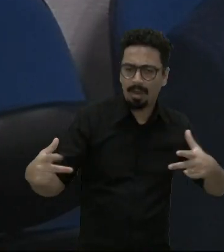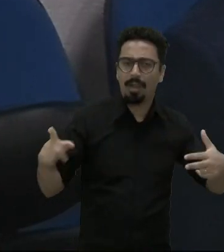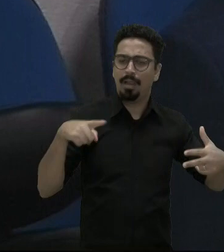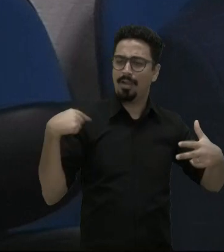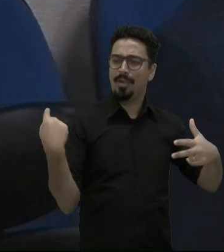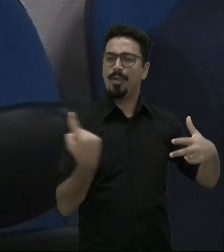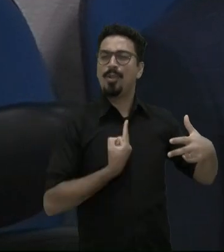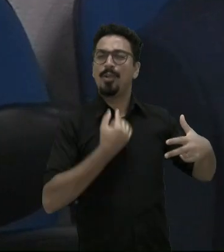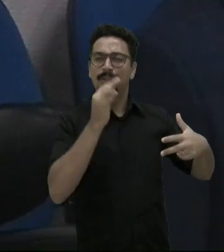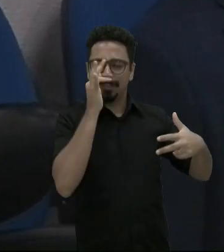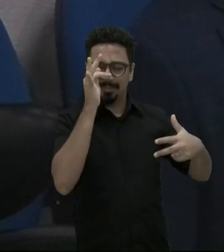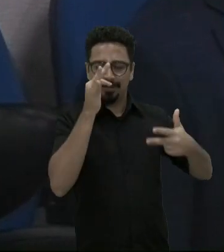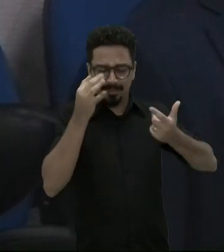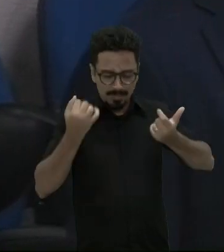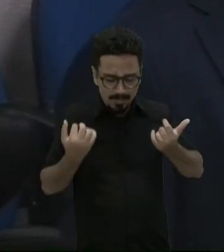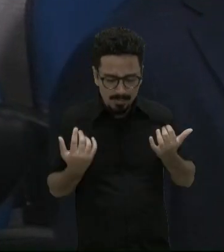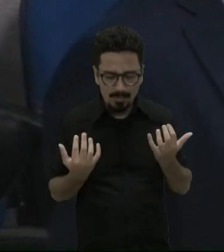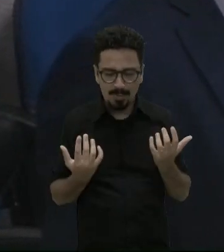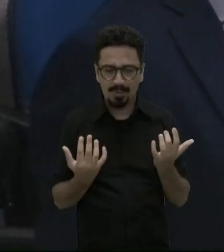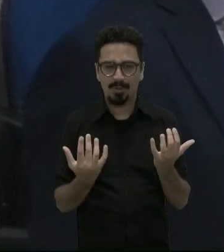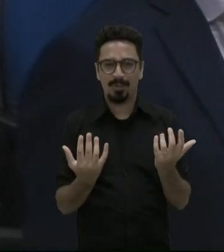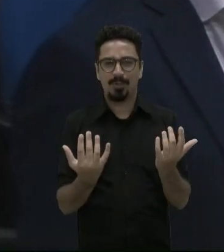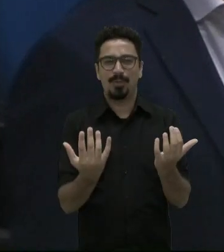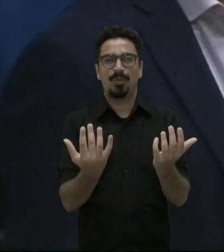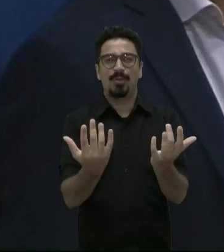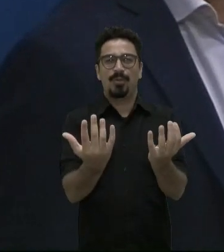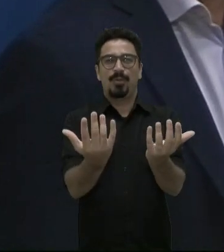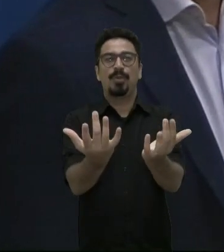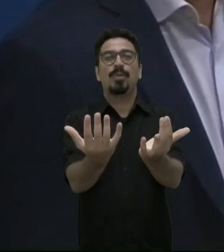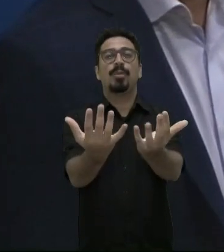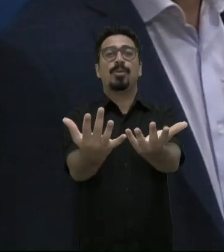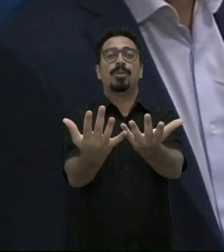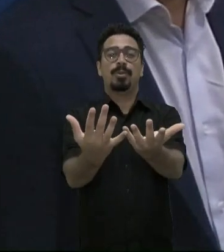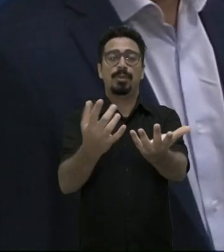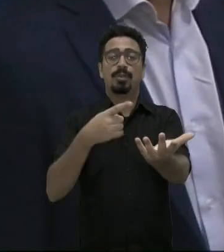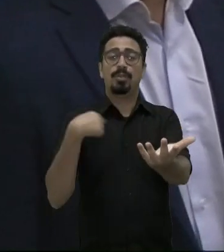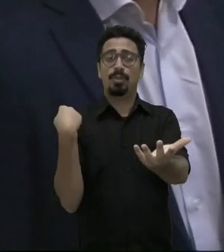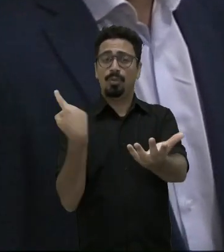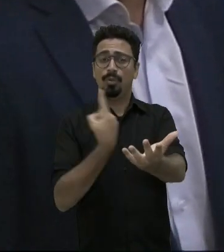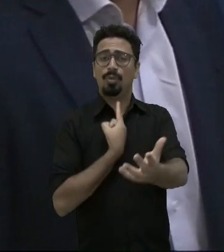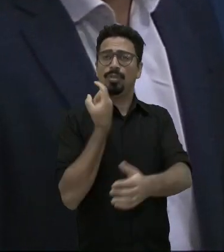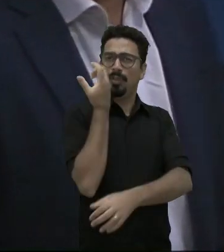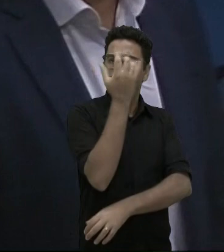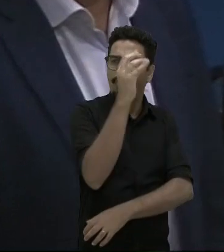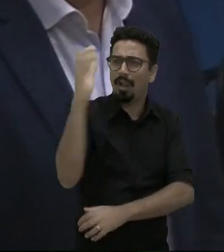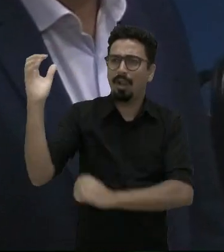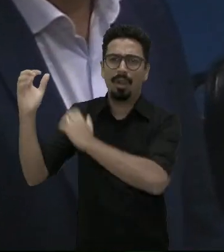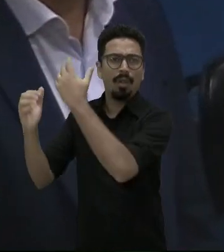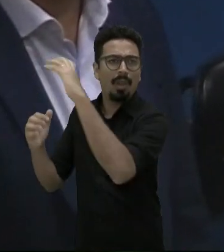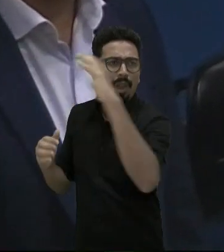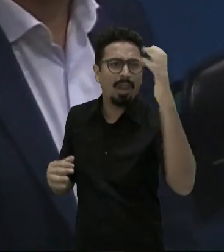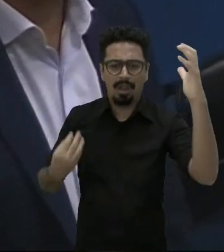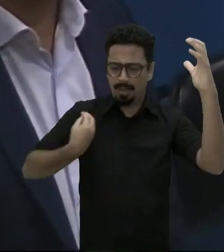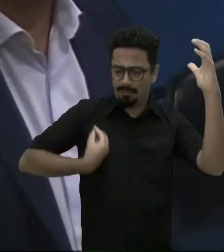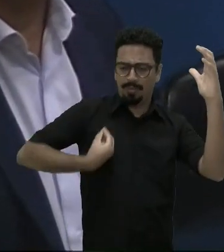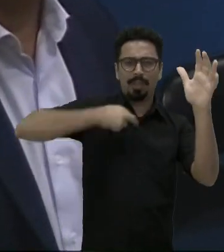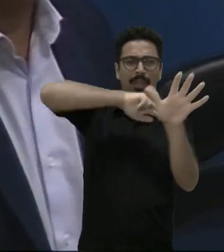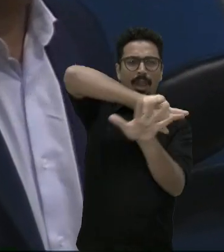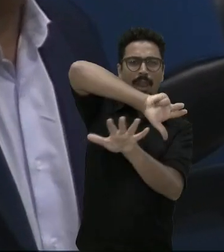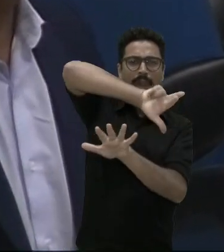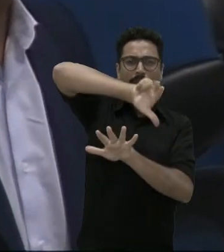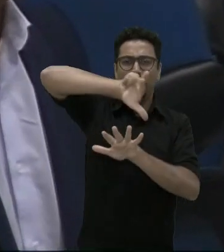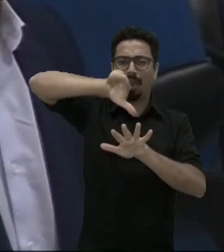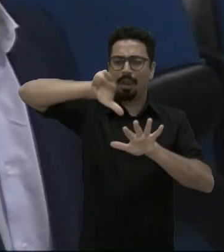garrida, teus risonhos lindos campos têm mais flores. Nossos bosques têm mais